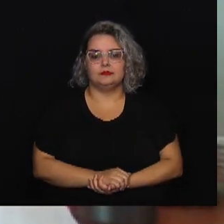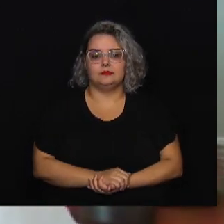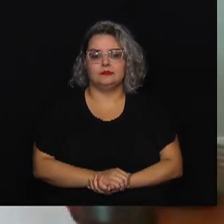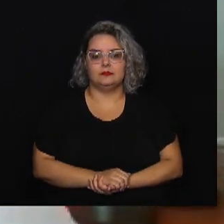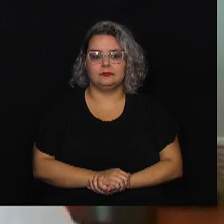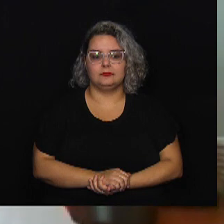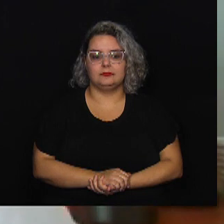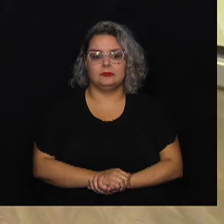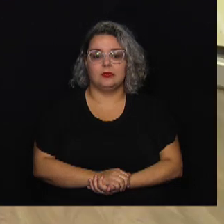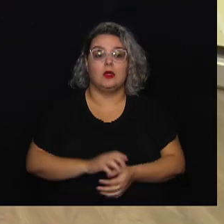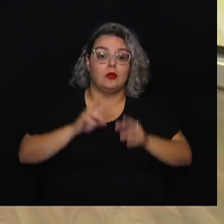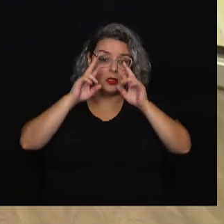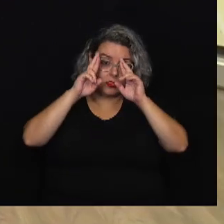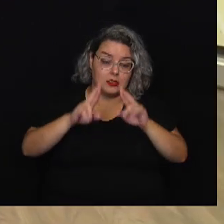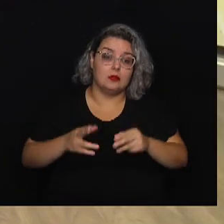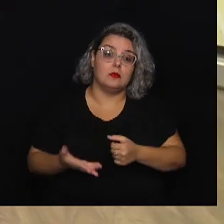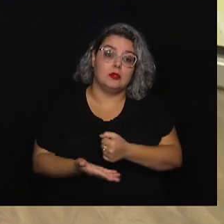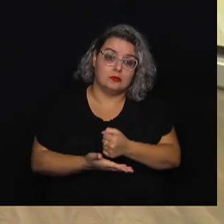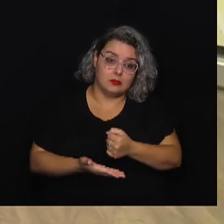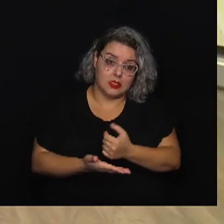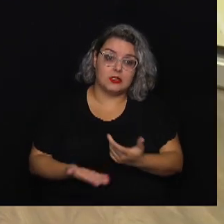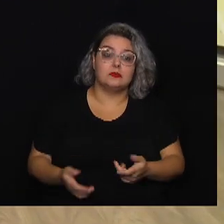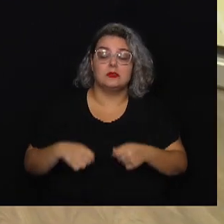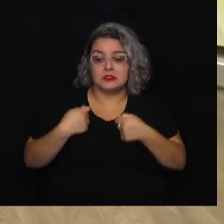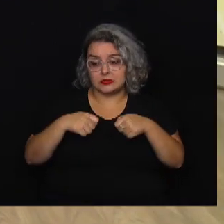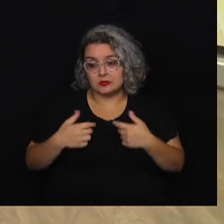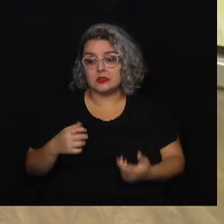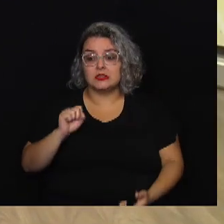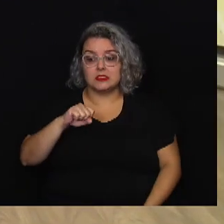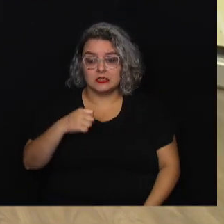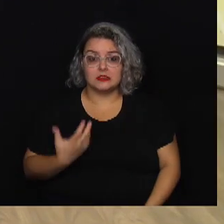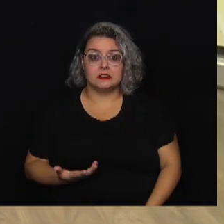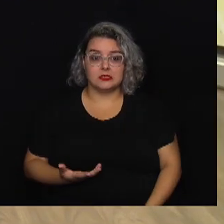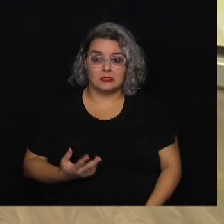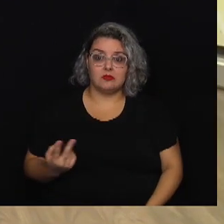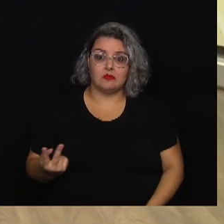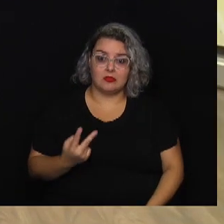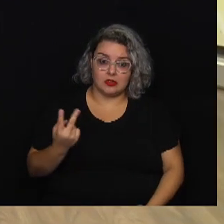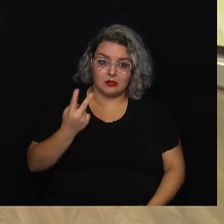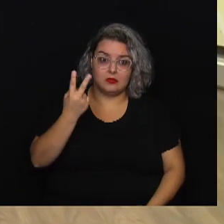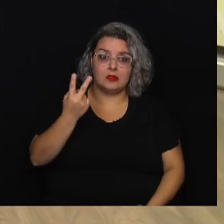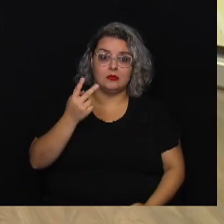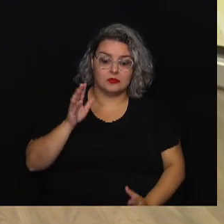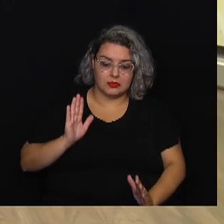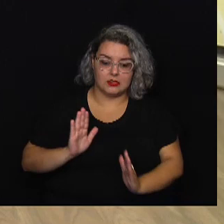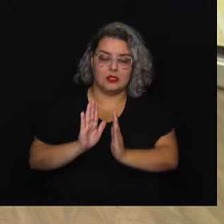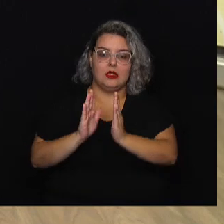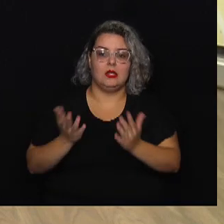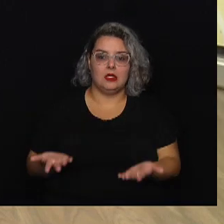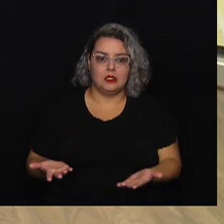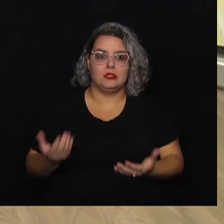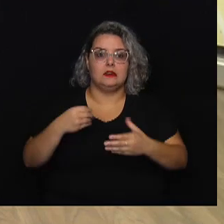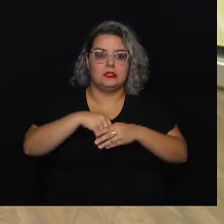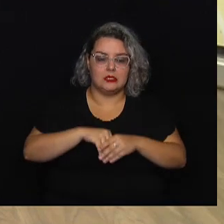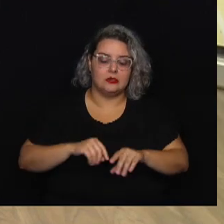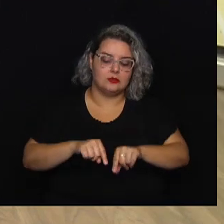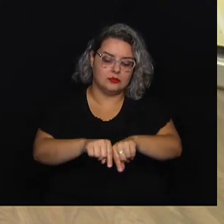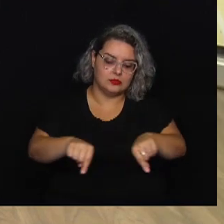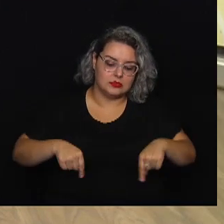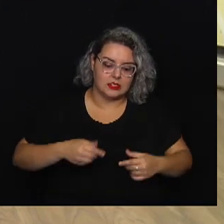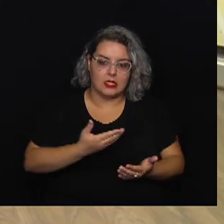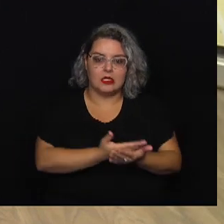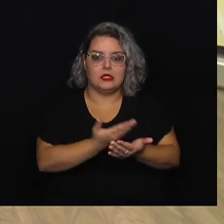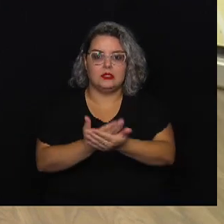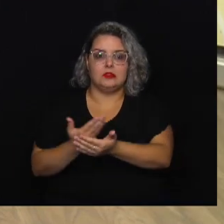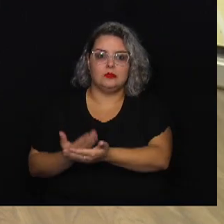Respeito é um princípio básico, mas que precisa, sim, ser valorizado e ser encarado, né? Dentro de sala de aula, no ambiente